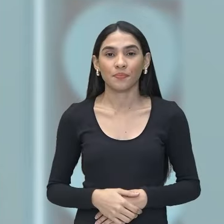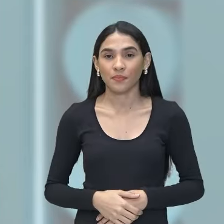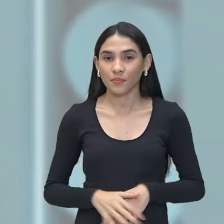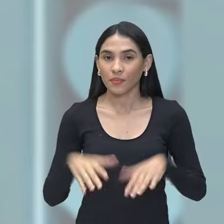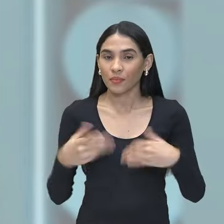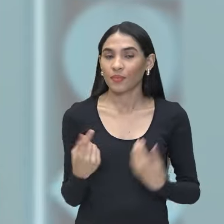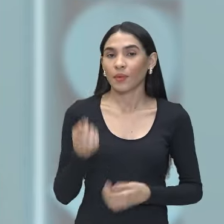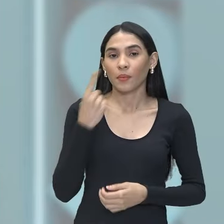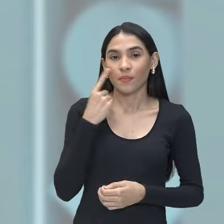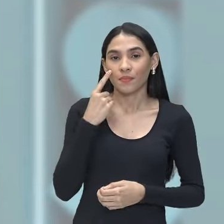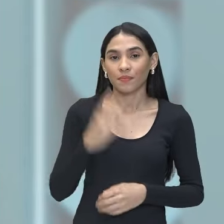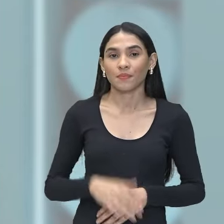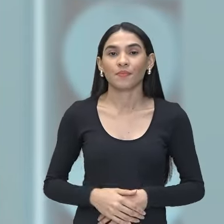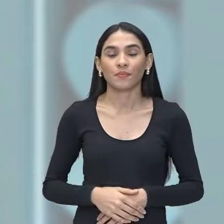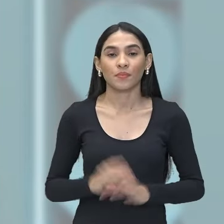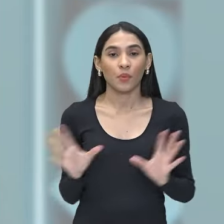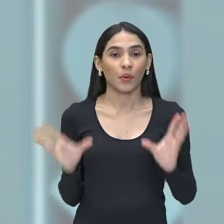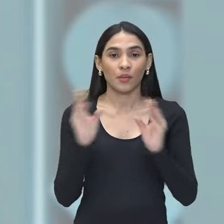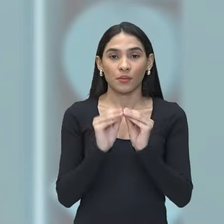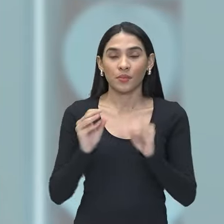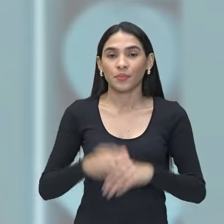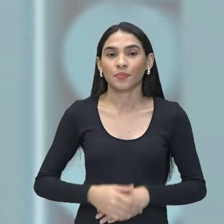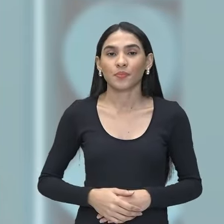vamos observar um resumo